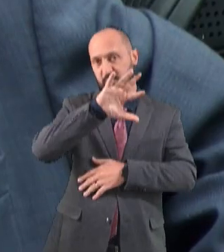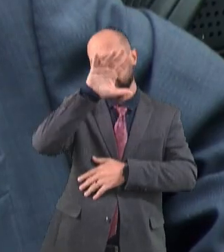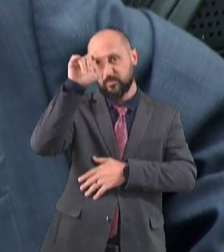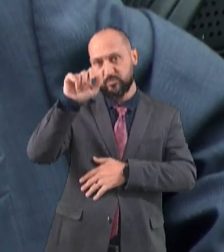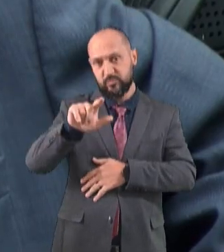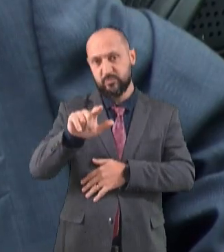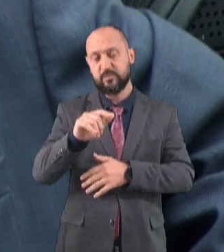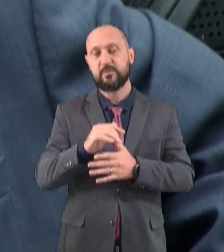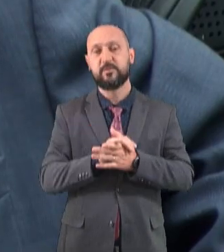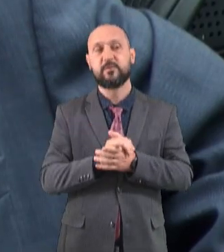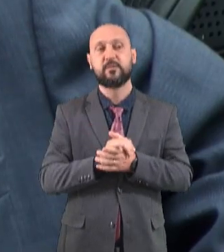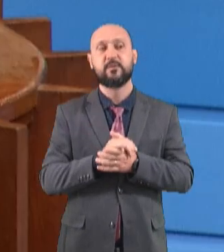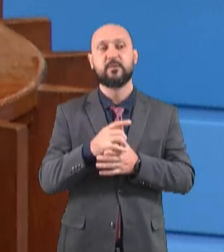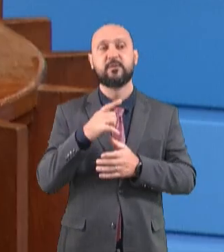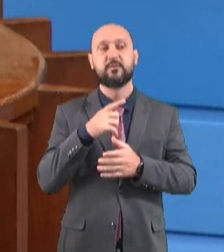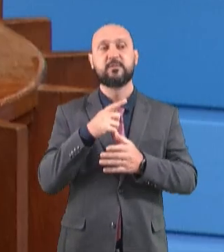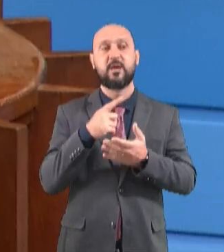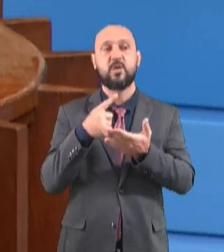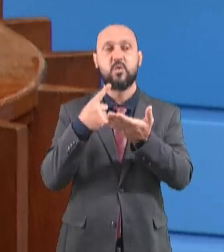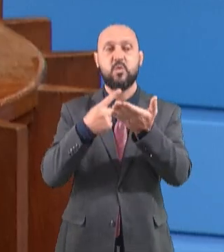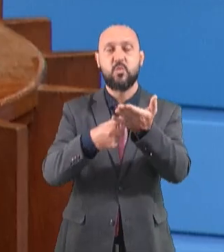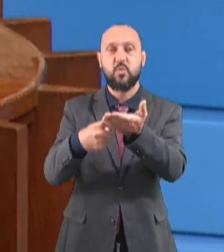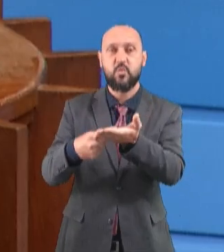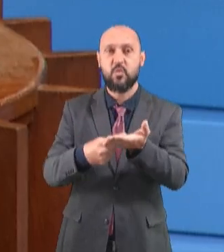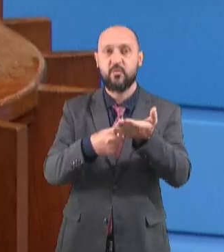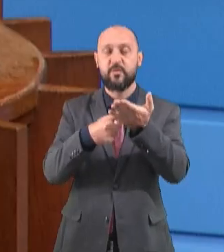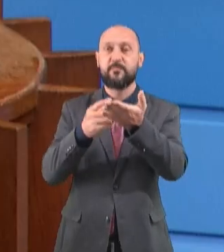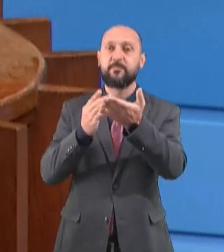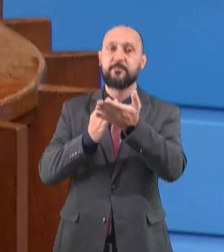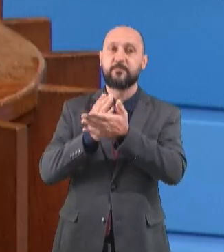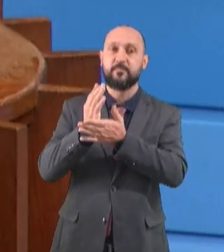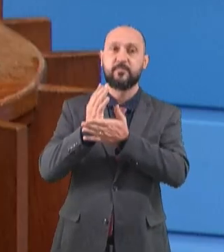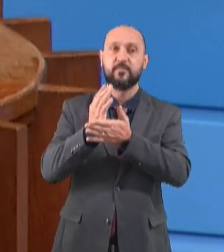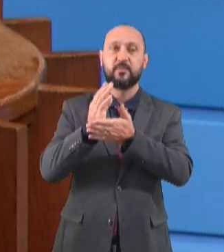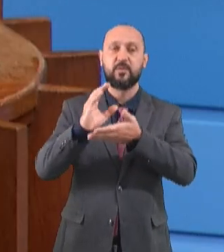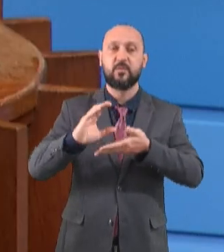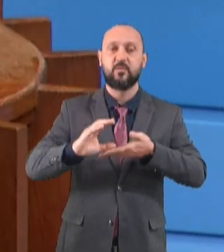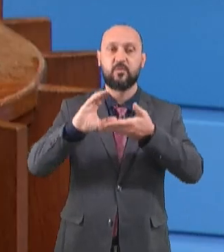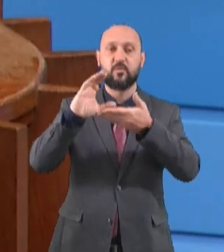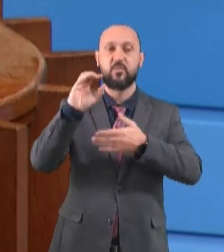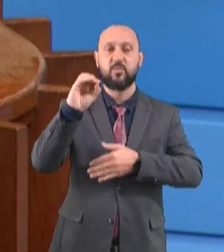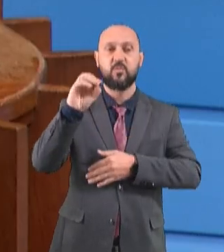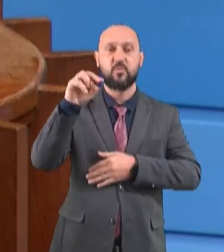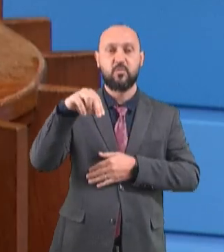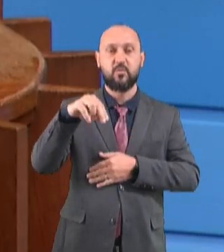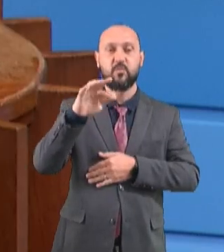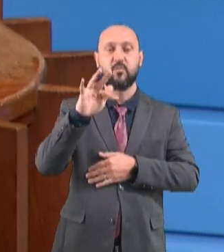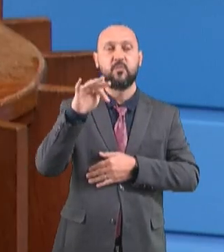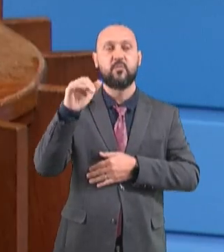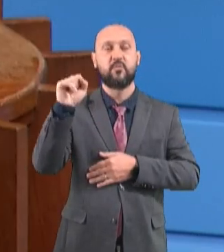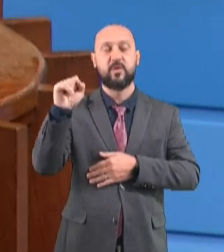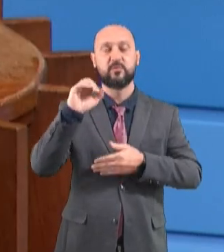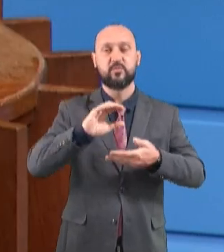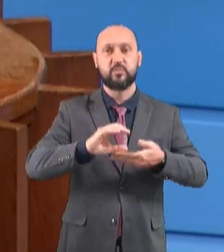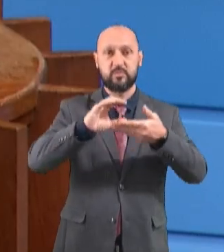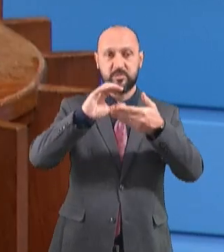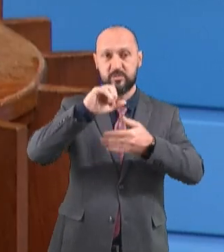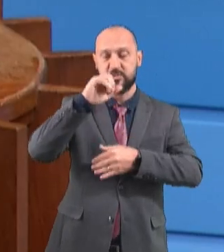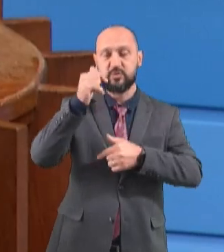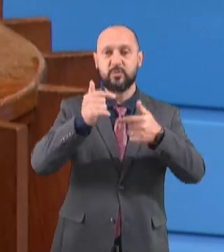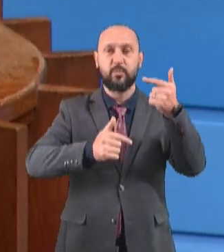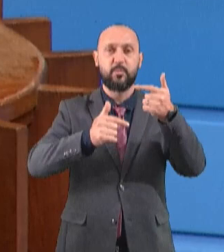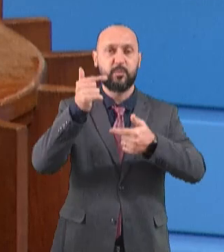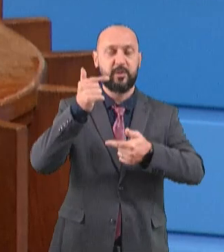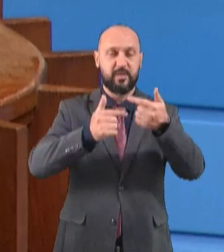Grosso do Sul. Há um convênio que foi aprovado pelo CONFAZ, que é o Conselho Nacional de